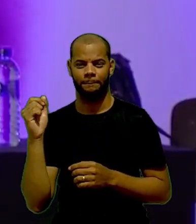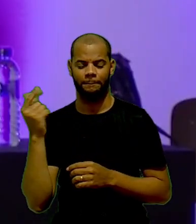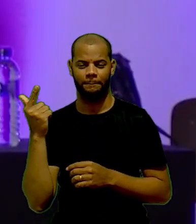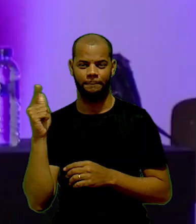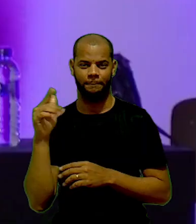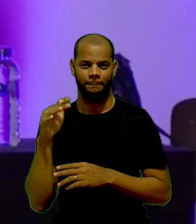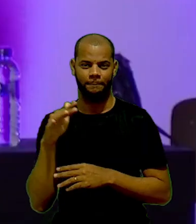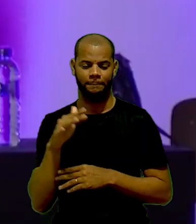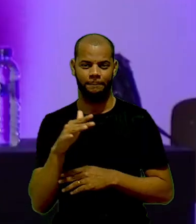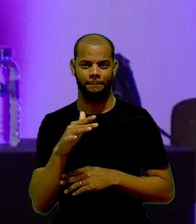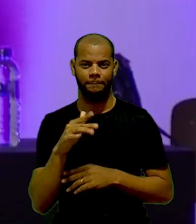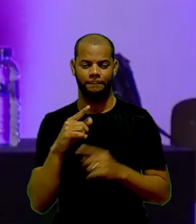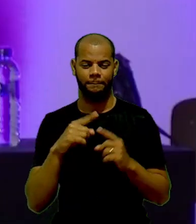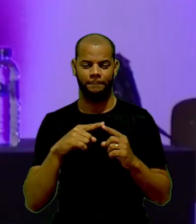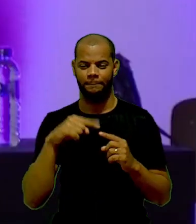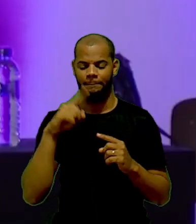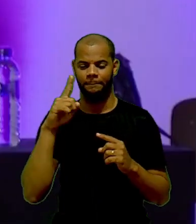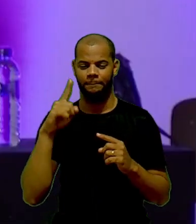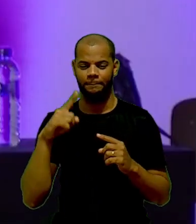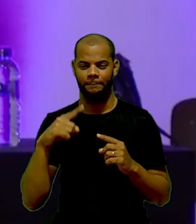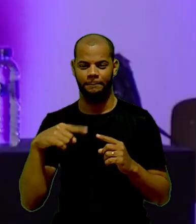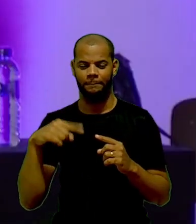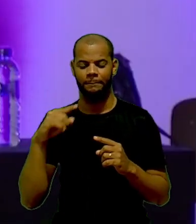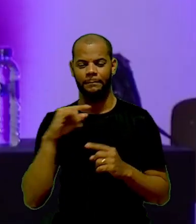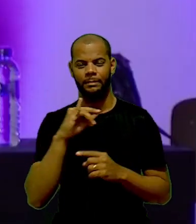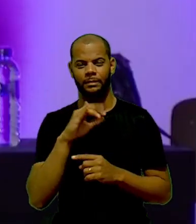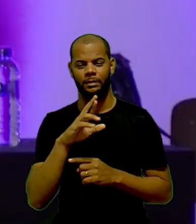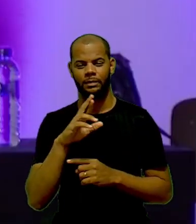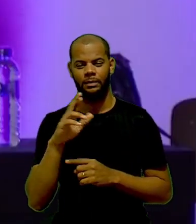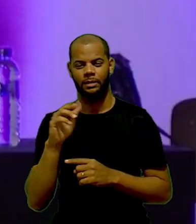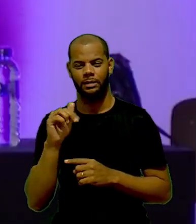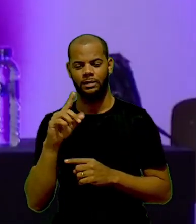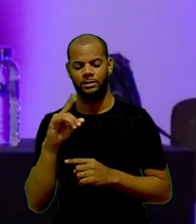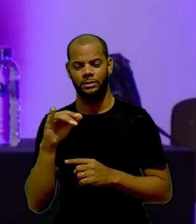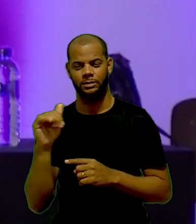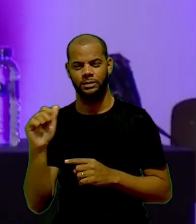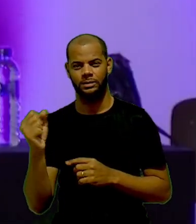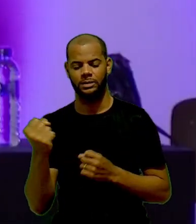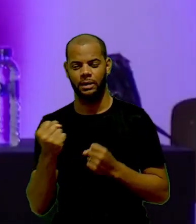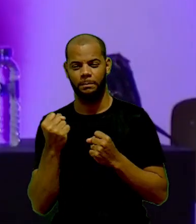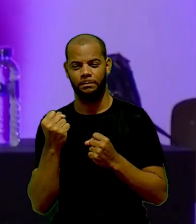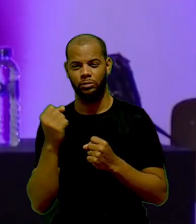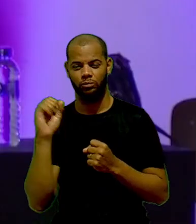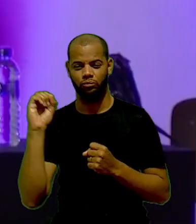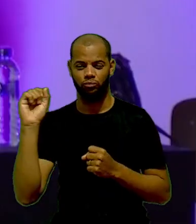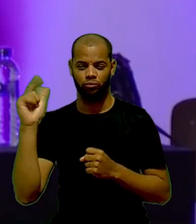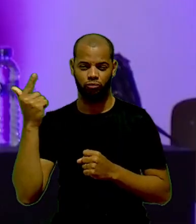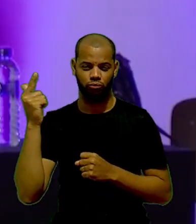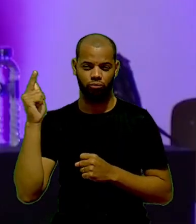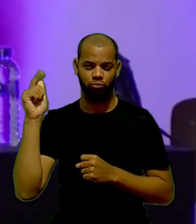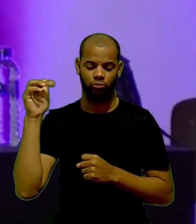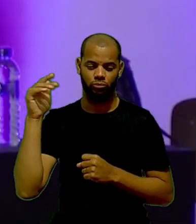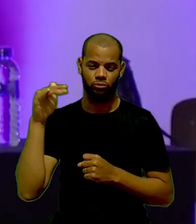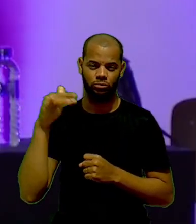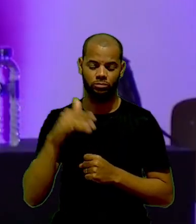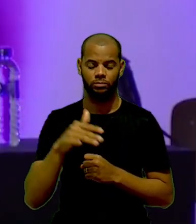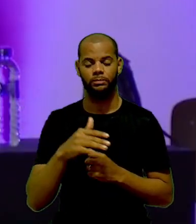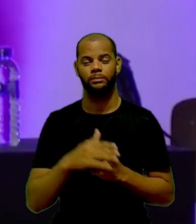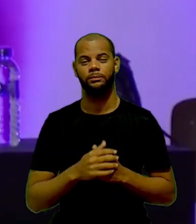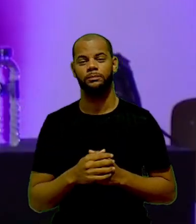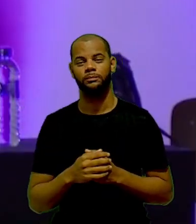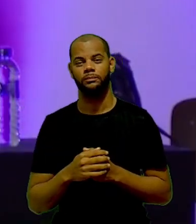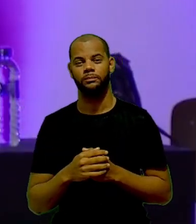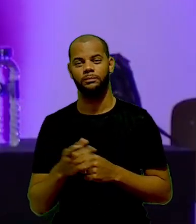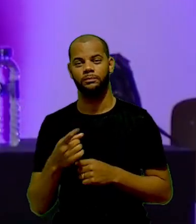uma curva da irradiância. Irradiância é a potência do Sol, do recurso solar. E nós